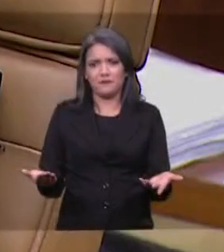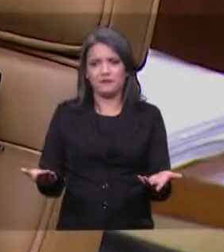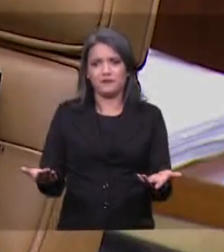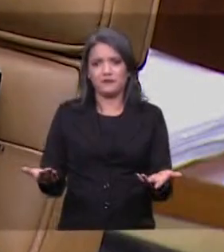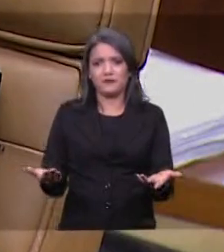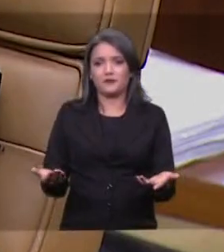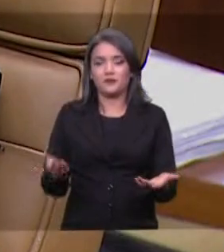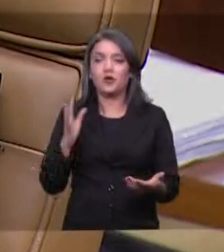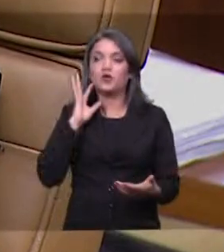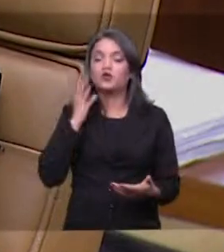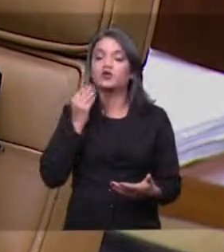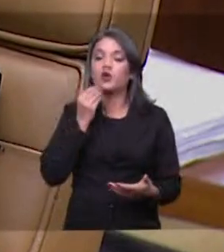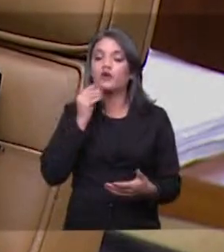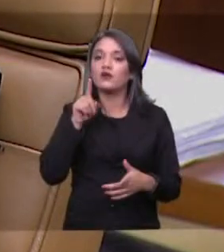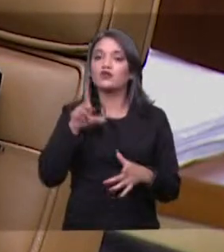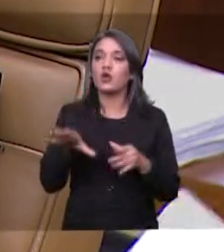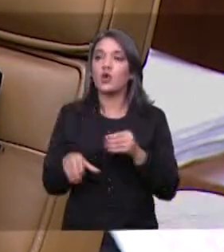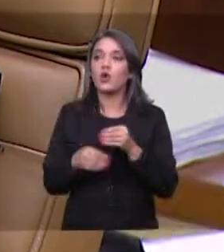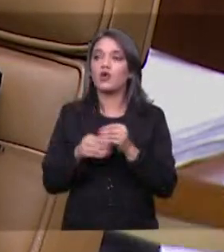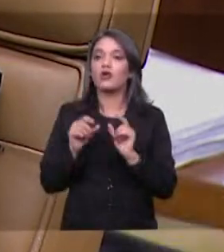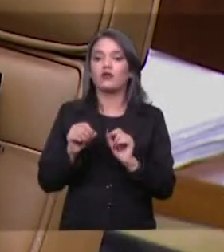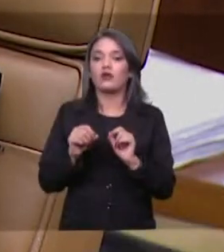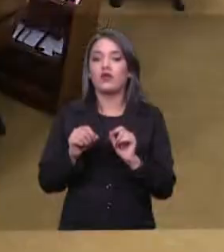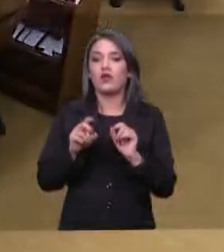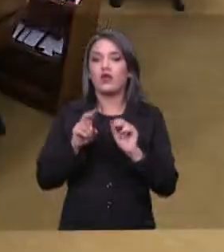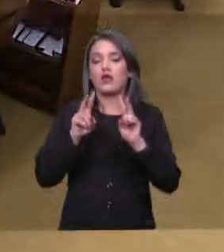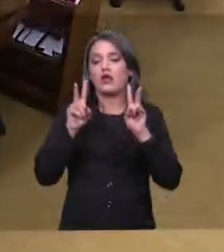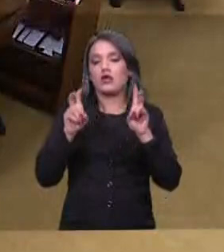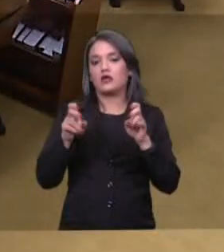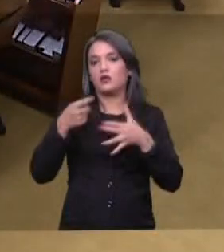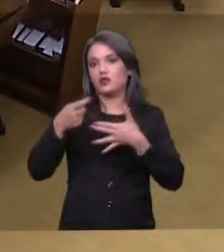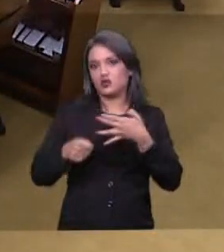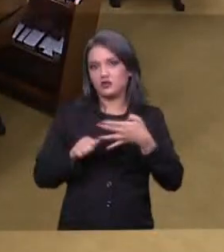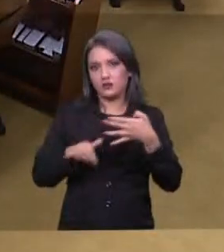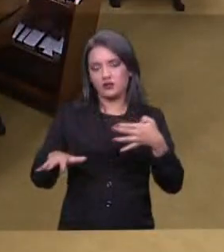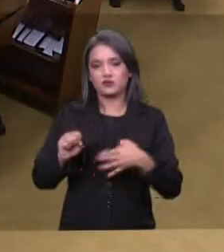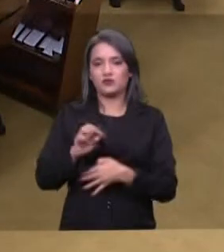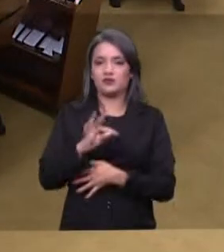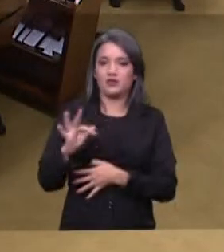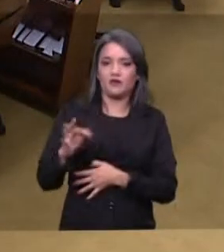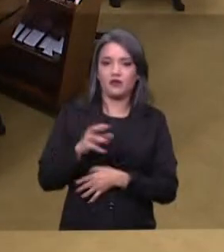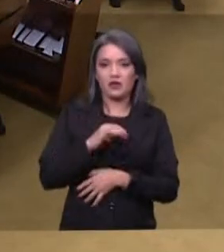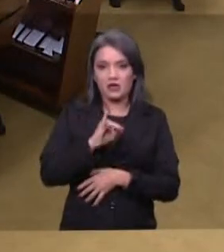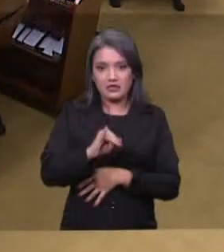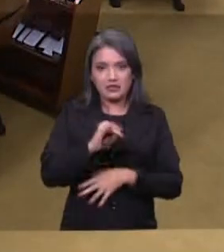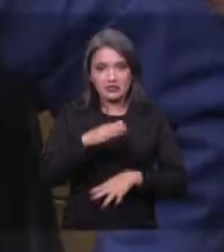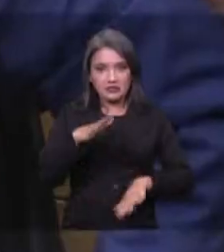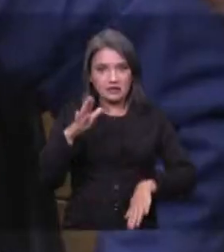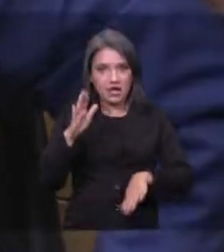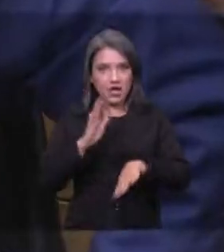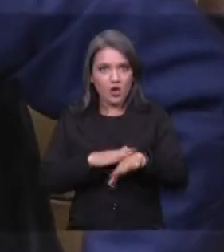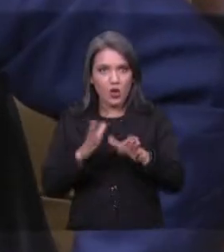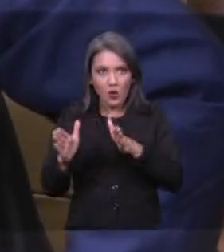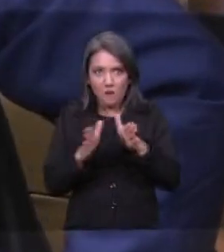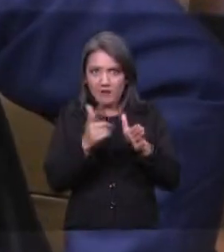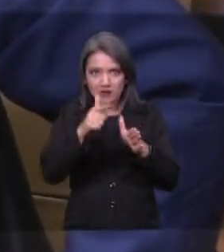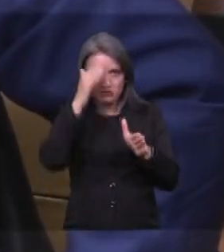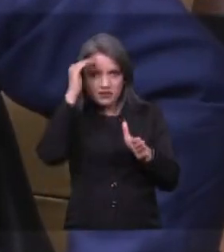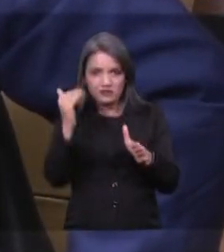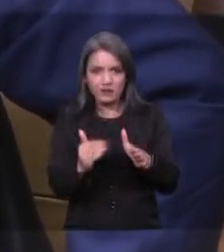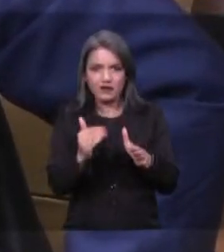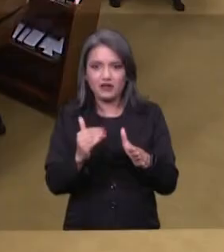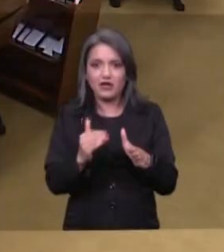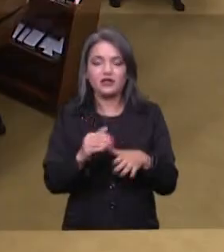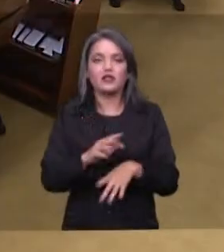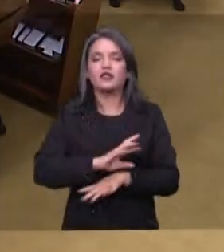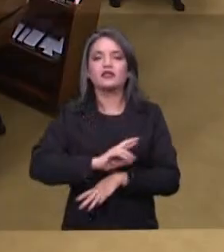atribuição... agreguei um item a mais, que é da jurisprudência da corte, ou seja, que a não observância do prazo não leva a automática nulidade. E